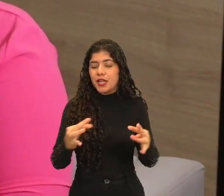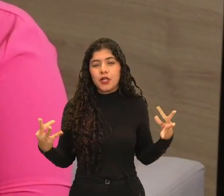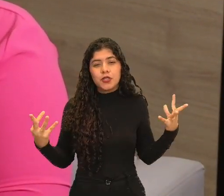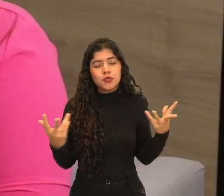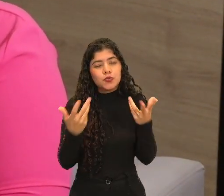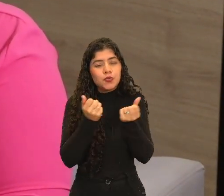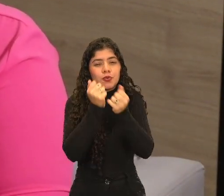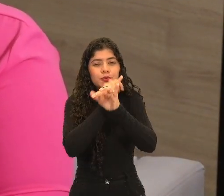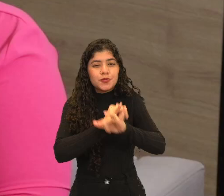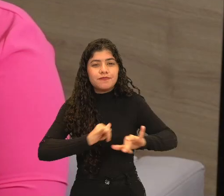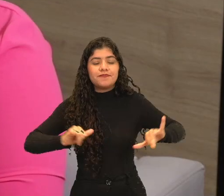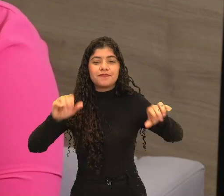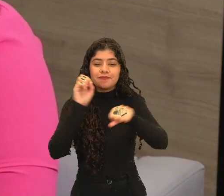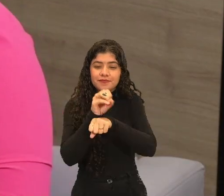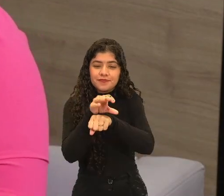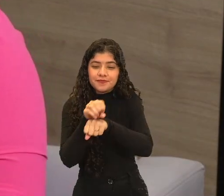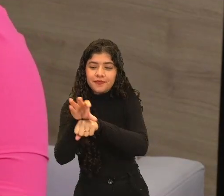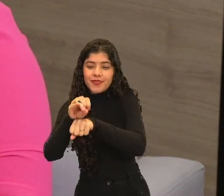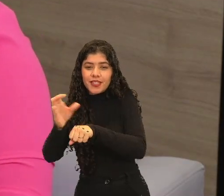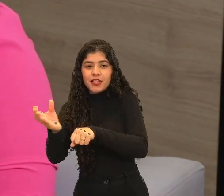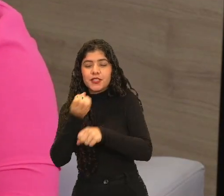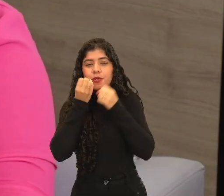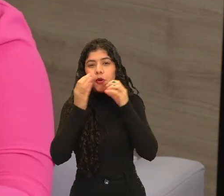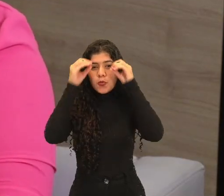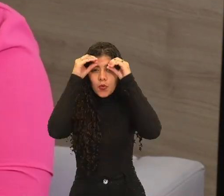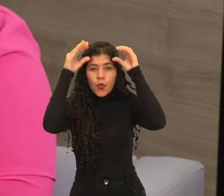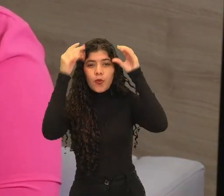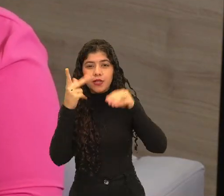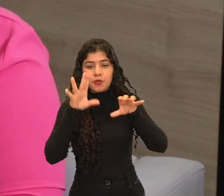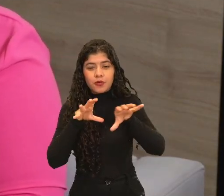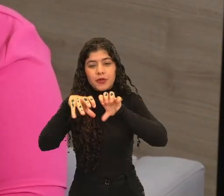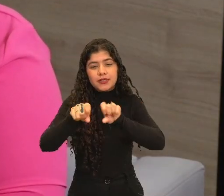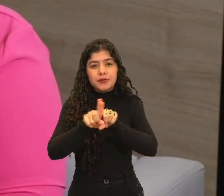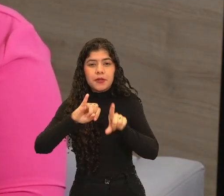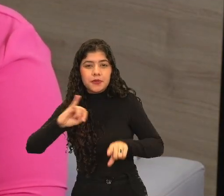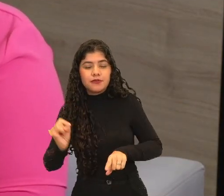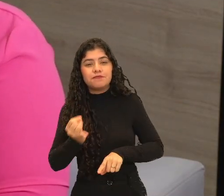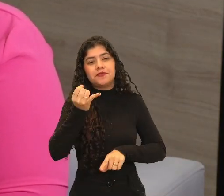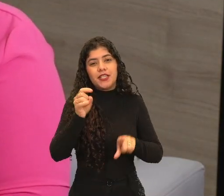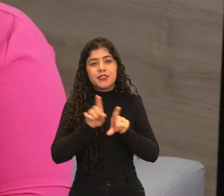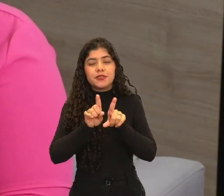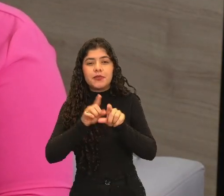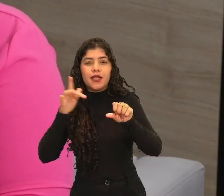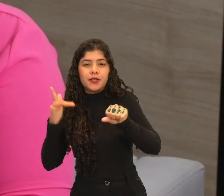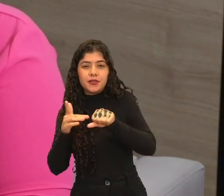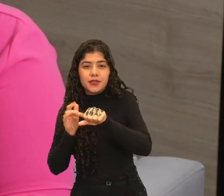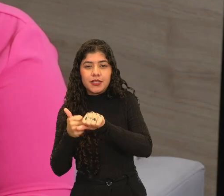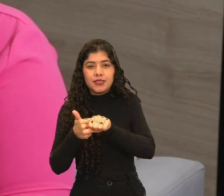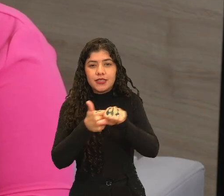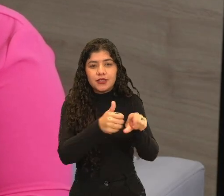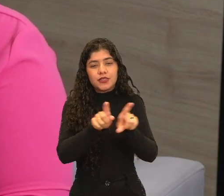falado aqui seja enriquecedor para a sua formação e para a sua vida. Aproveito para convidá-los a seguir as redes sociais do